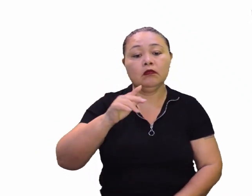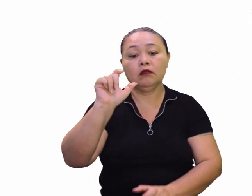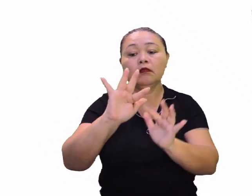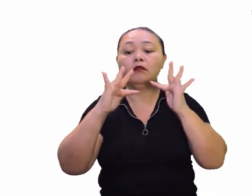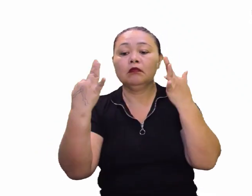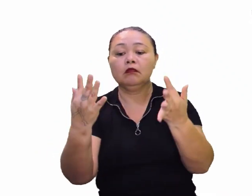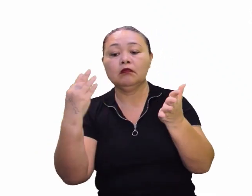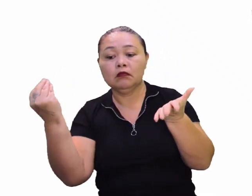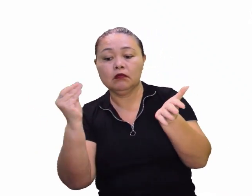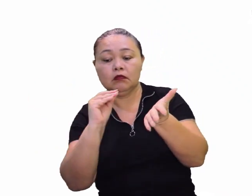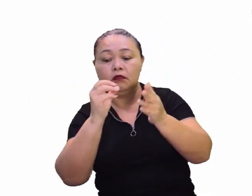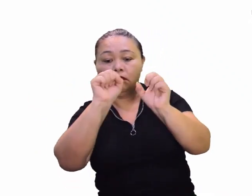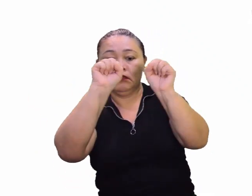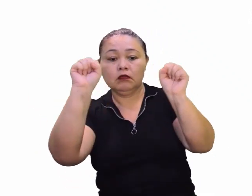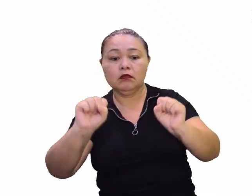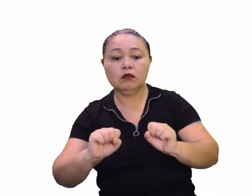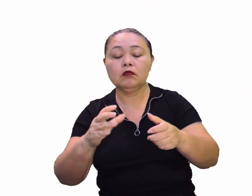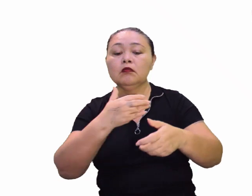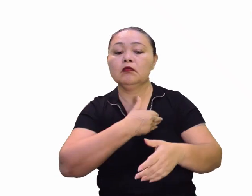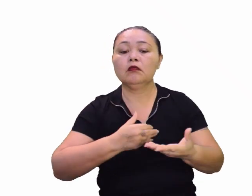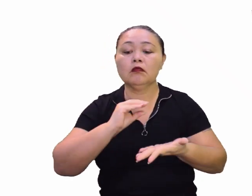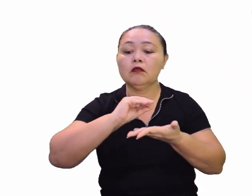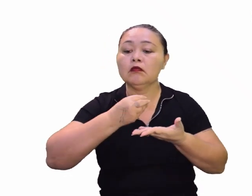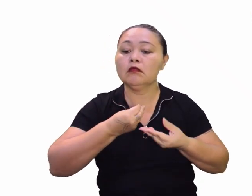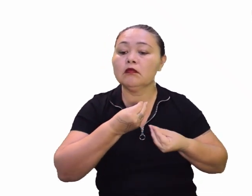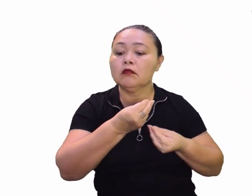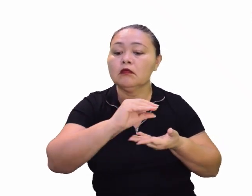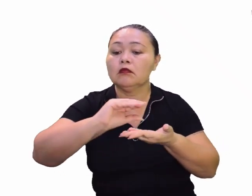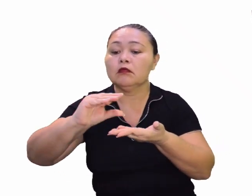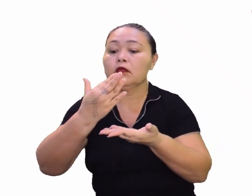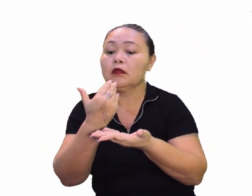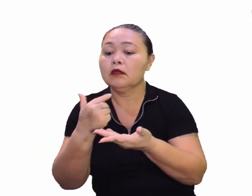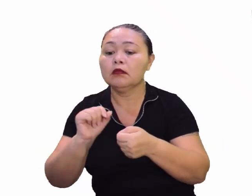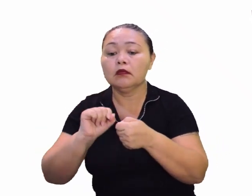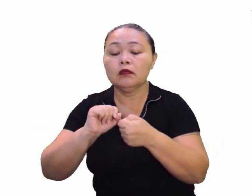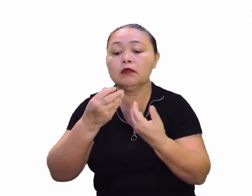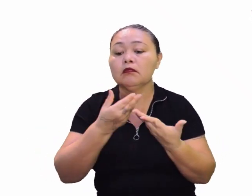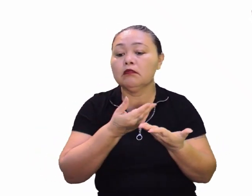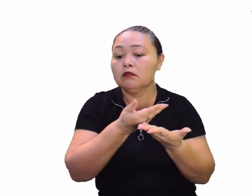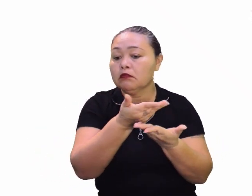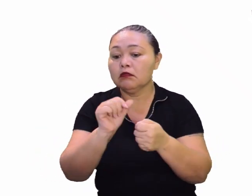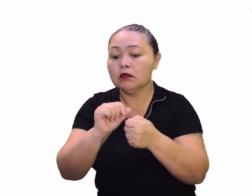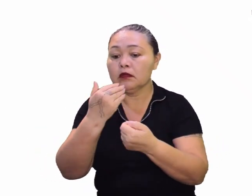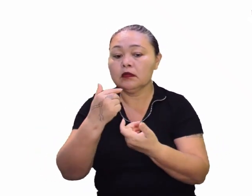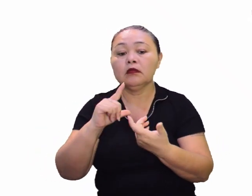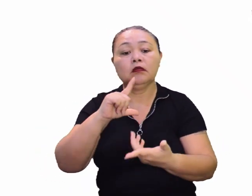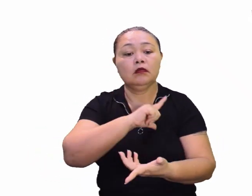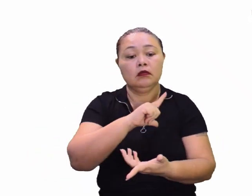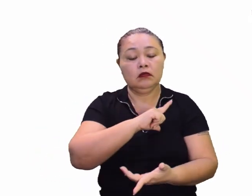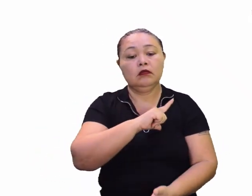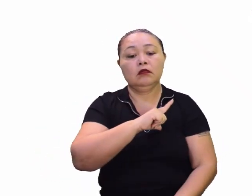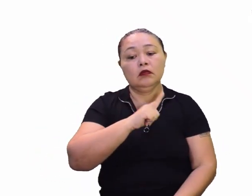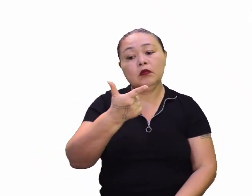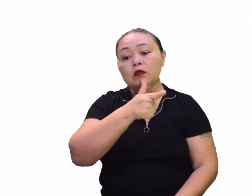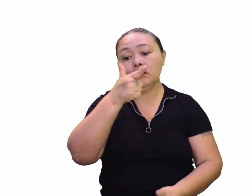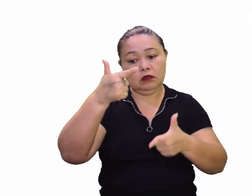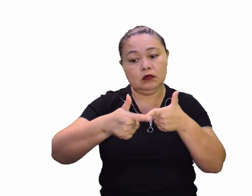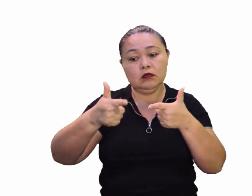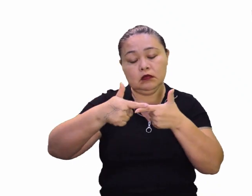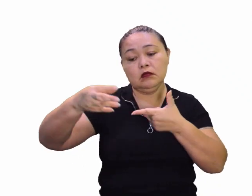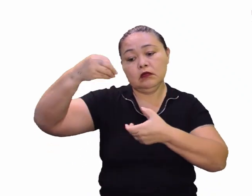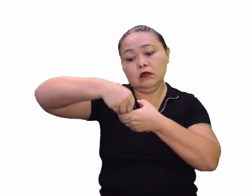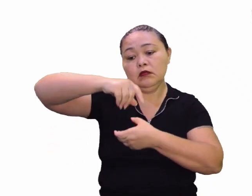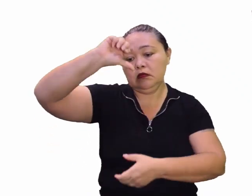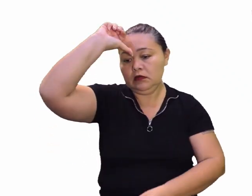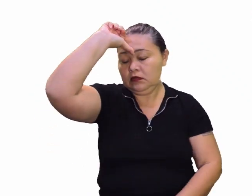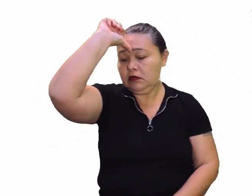famílias cadastradas no sistema público de distribuição de alimentos. E ainda tem um outro problema lá na